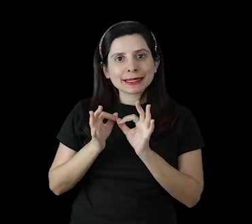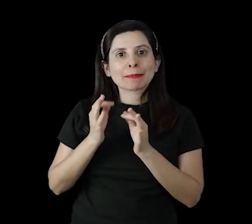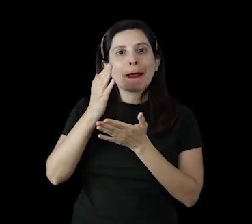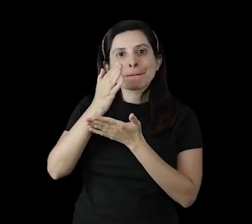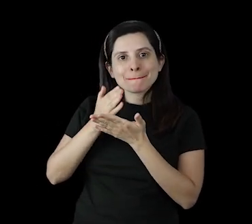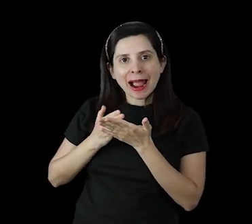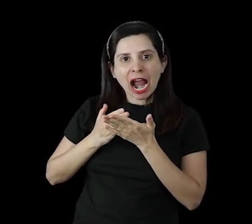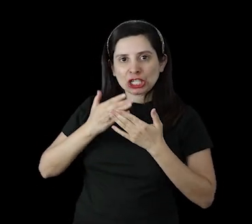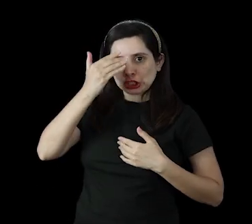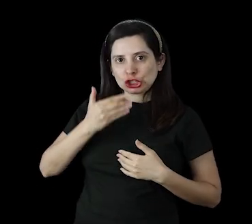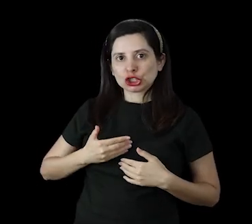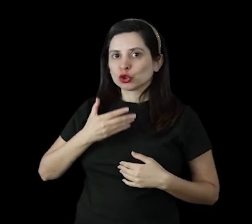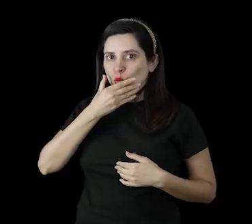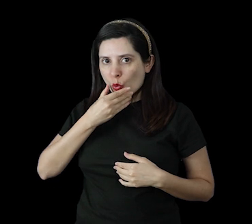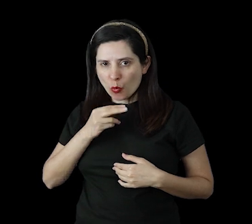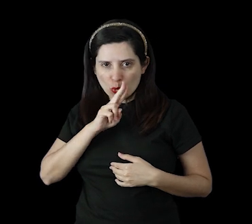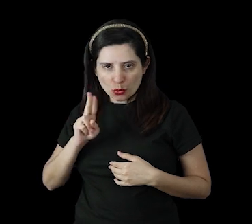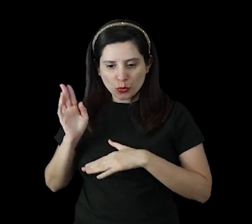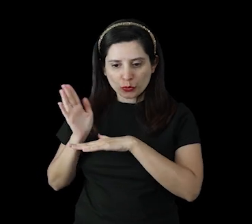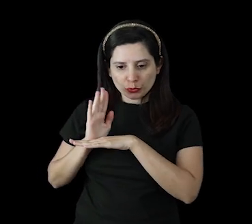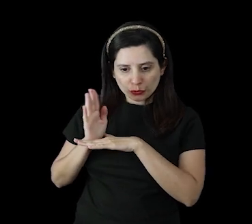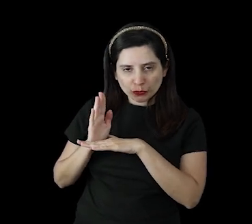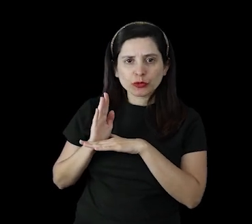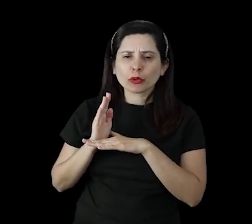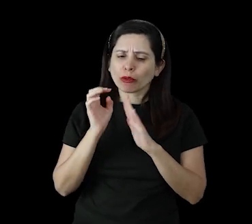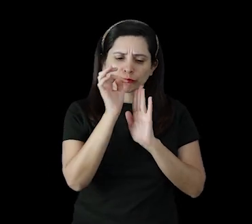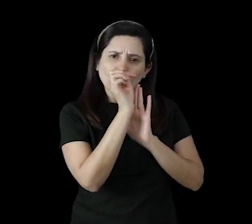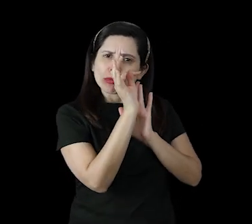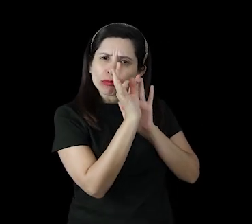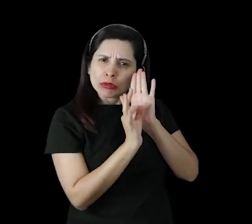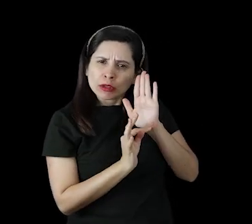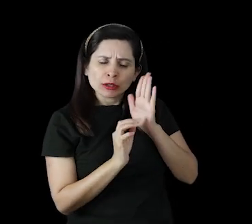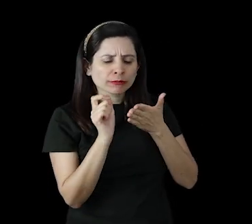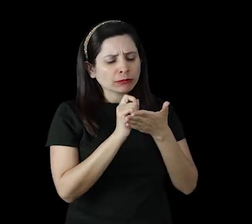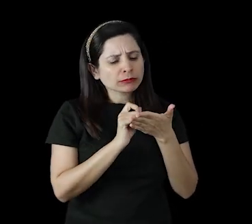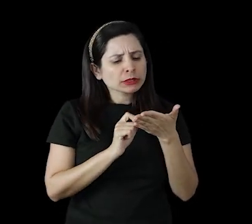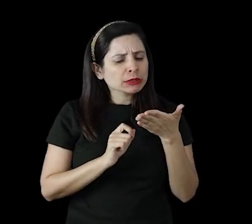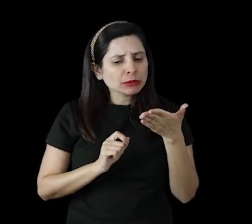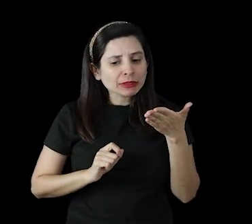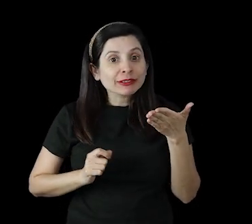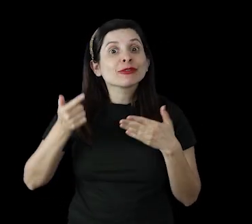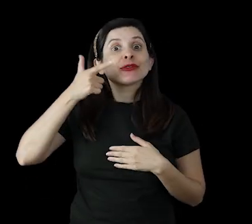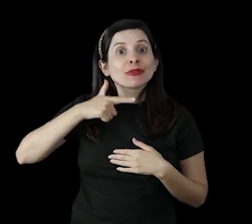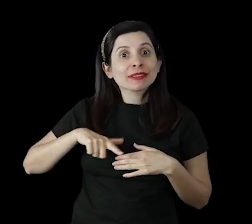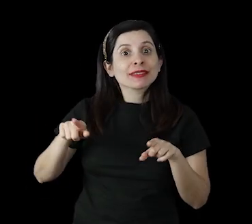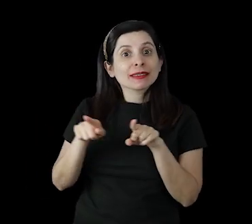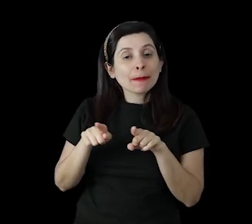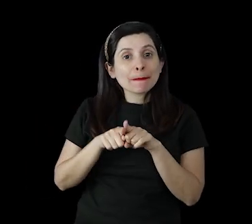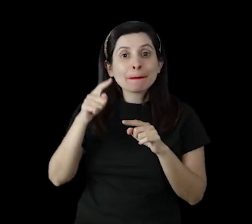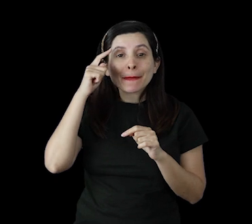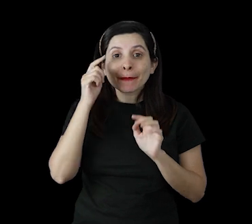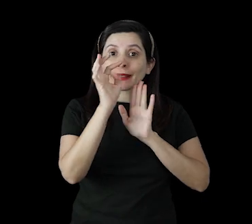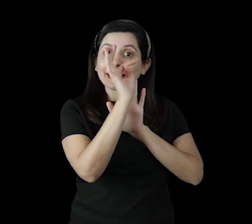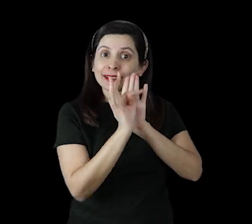maneira não consciente, mas eu levei muitos anos para desenvolver o roteiro. E aí também foi um ganho para eu pensar os